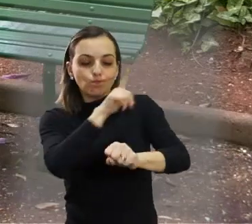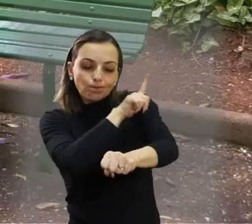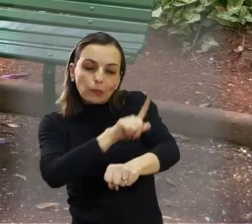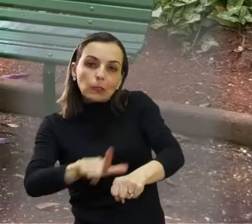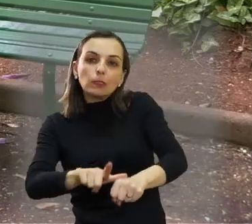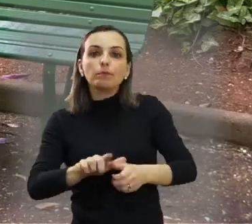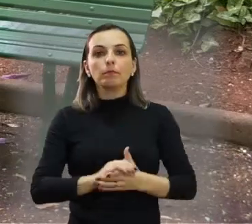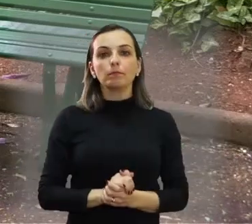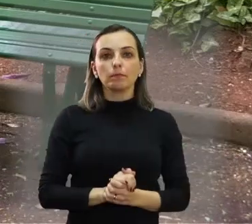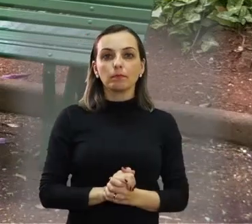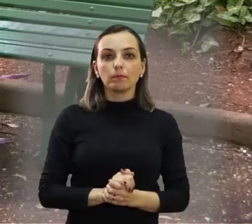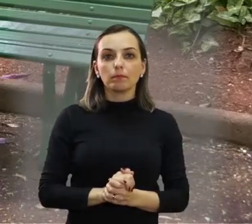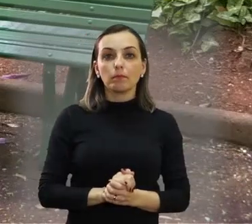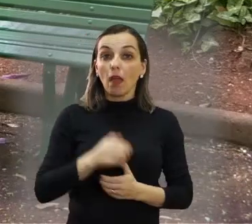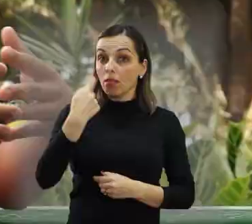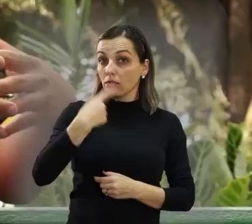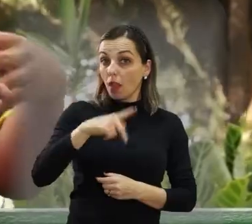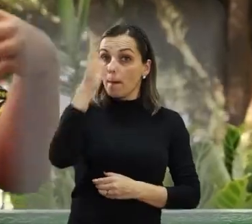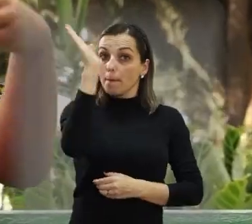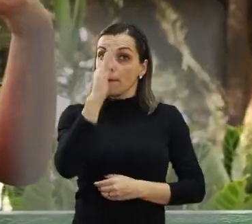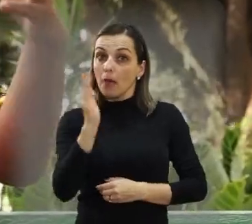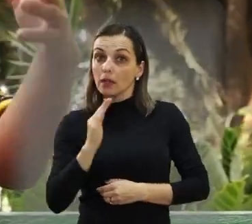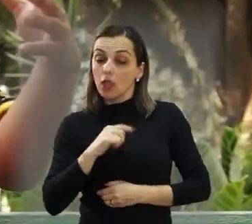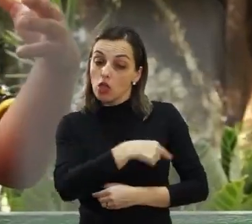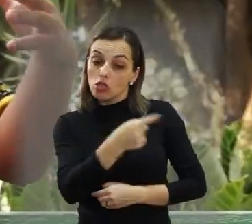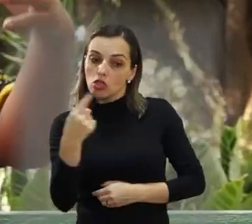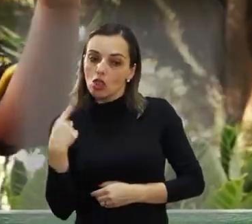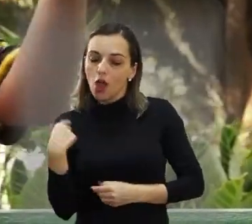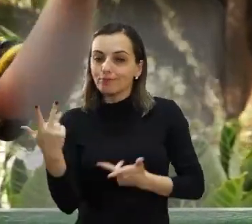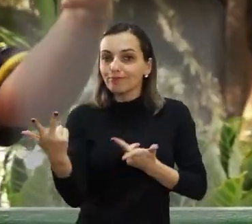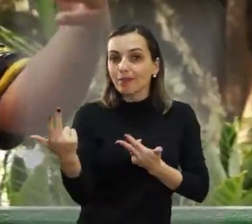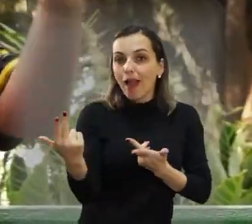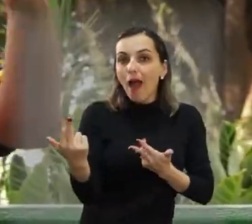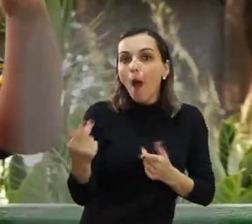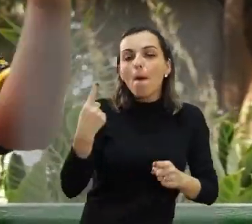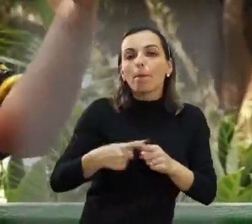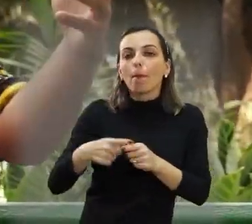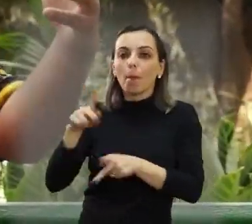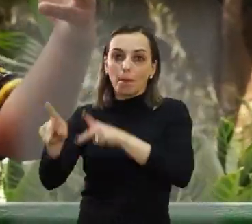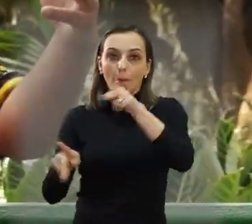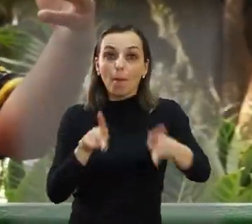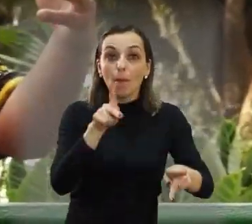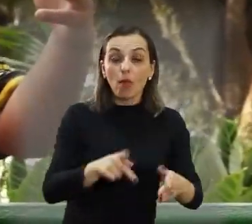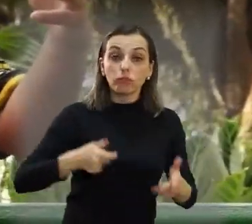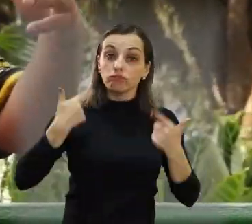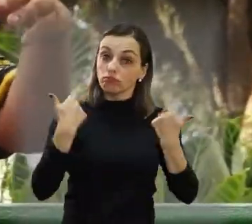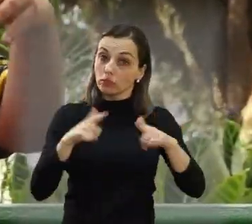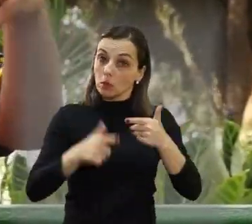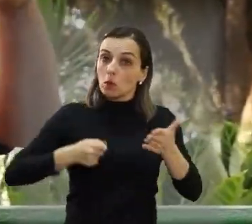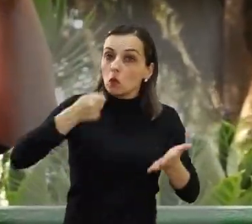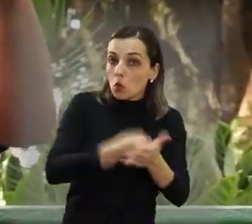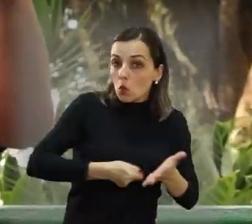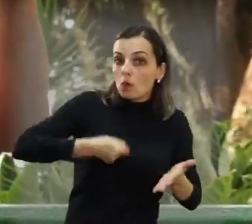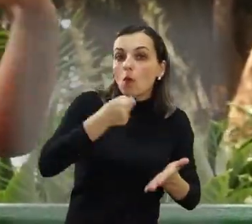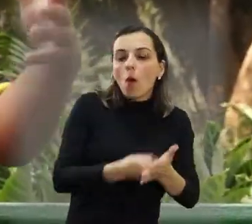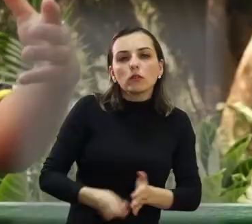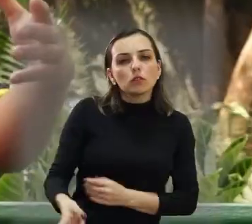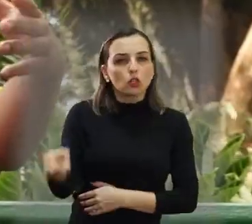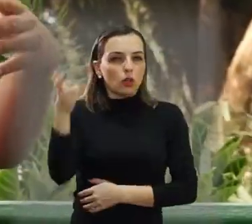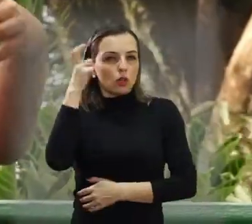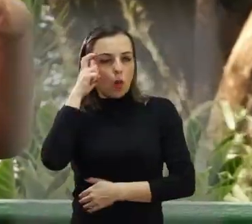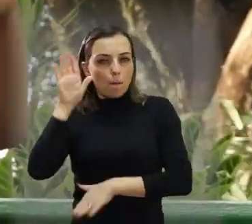com muito respeito, com muita educação. E aí você começa a ver o quanto a gente se parece, porque é um povo